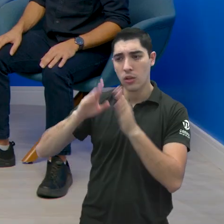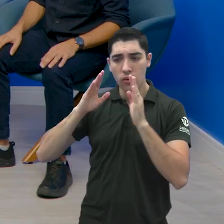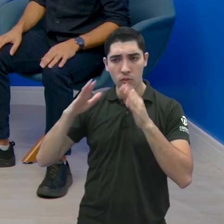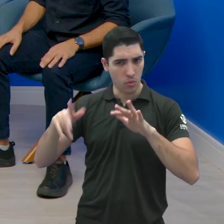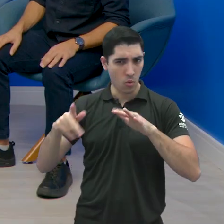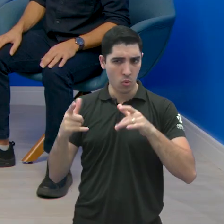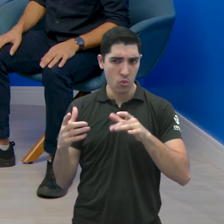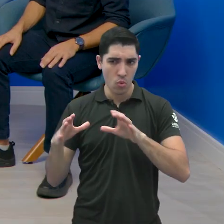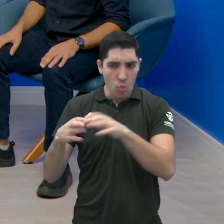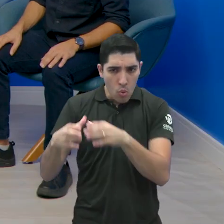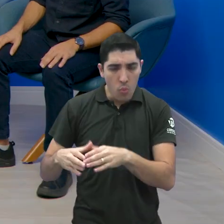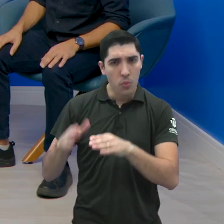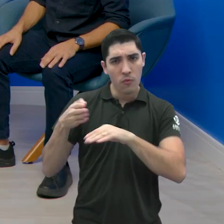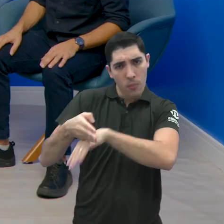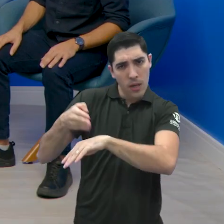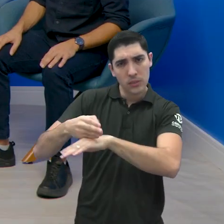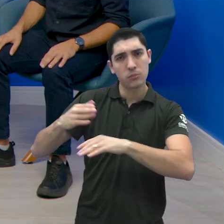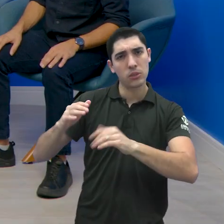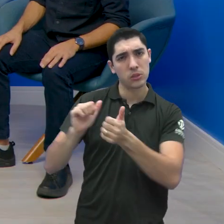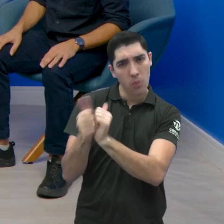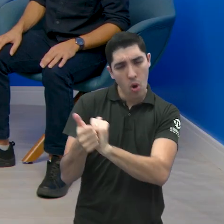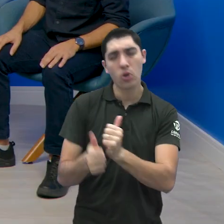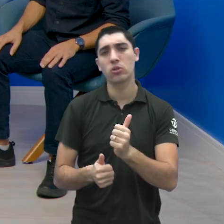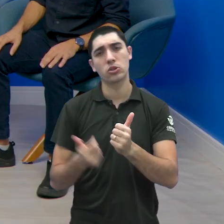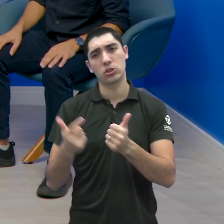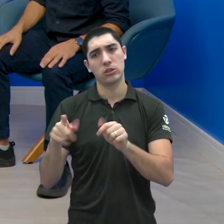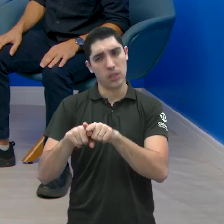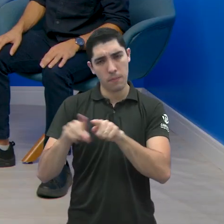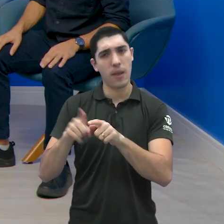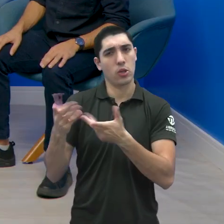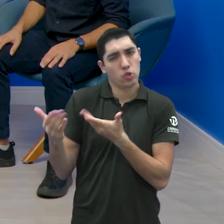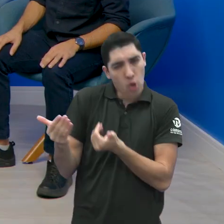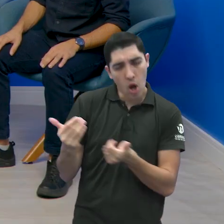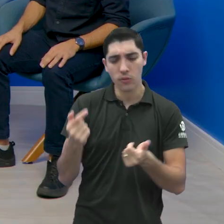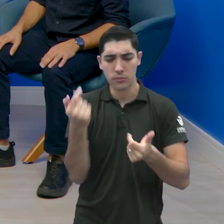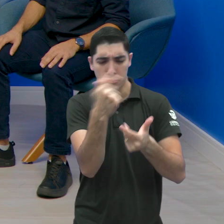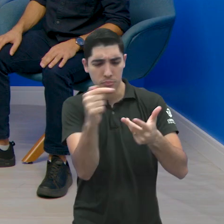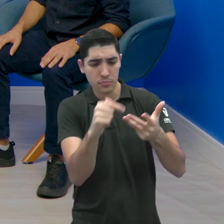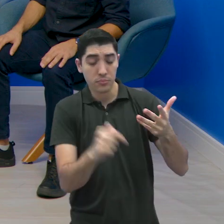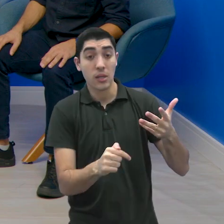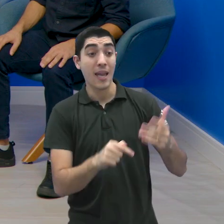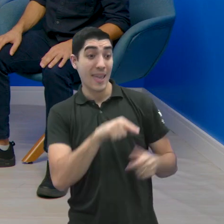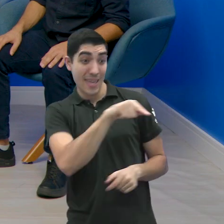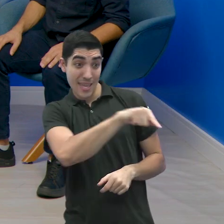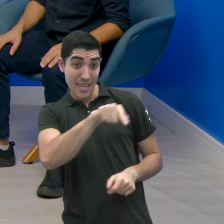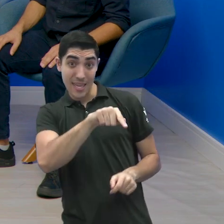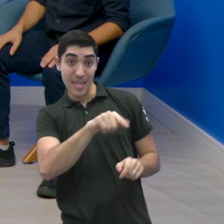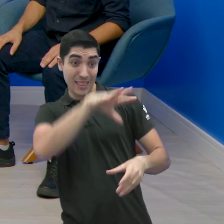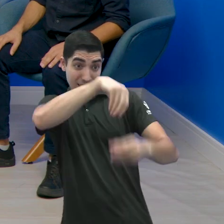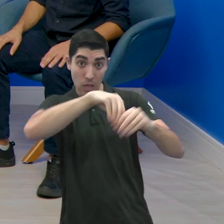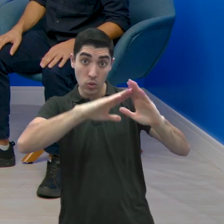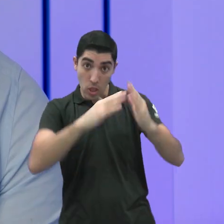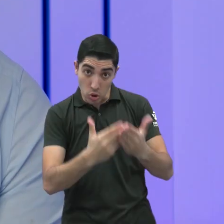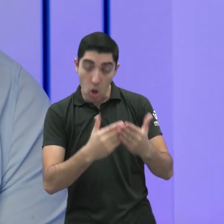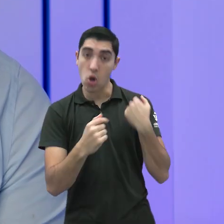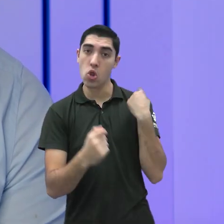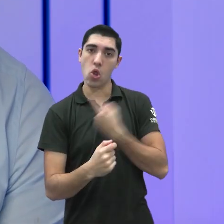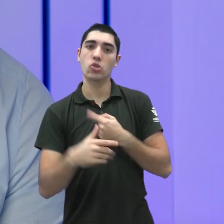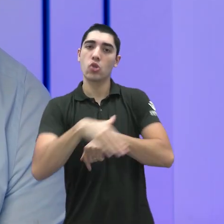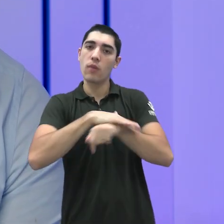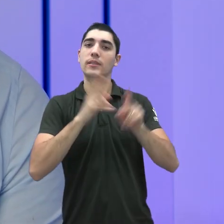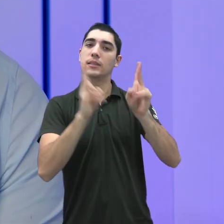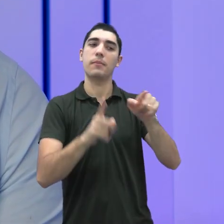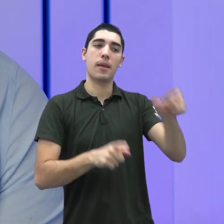Esporte e Qualidade de Vida e do Departamento de Juventude, que traz essas demandas dos alunos, e através do Grêmio Estudantil a gente tem são